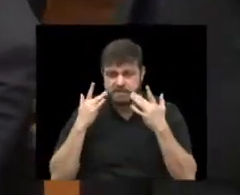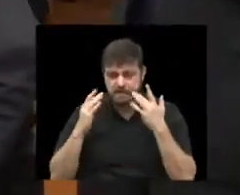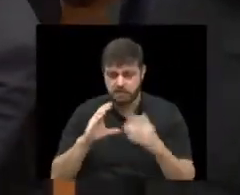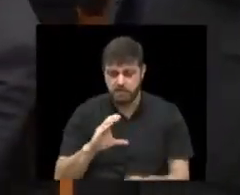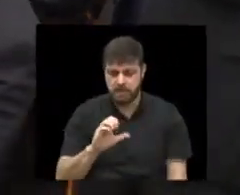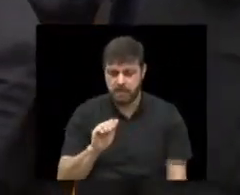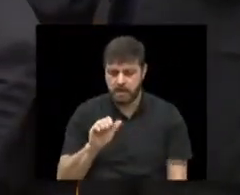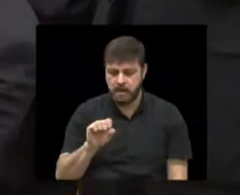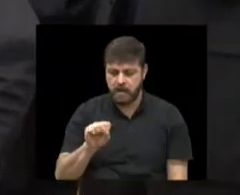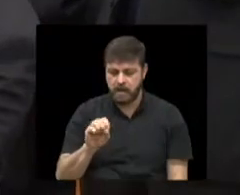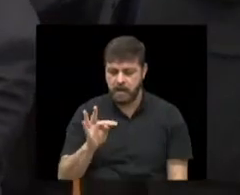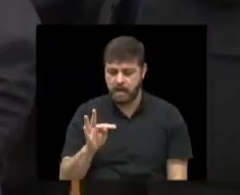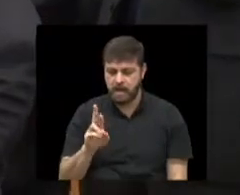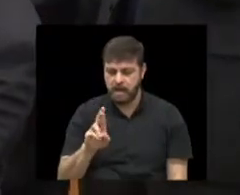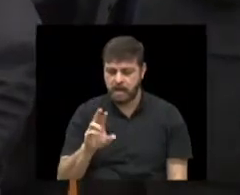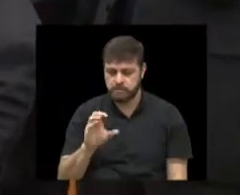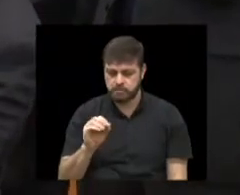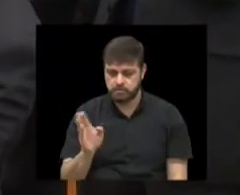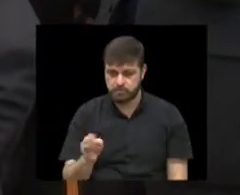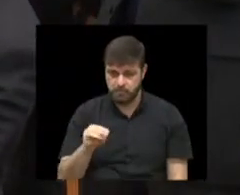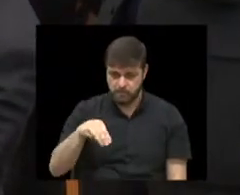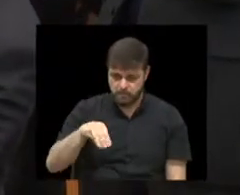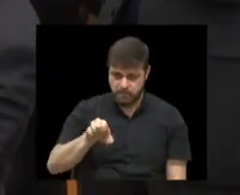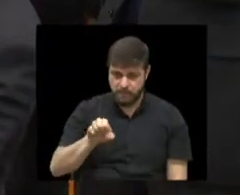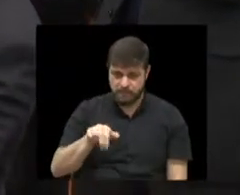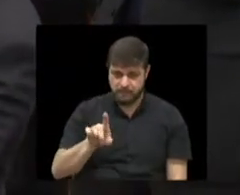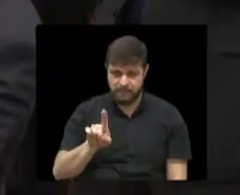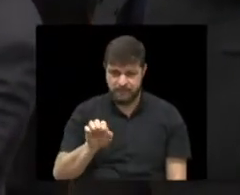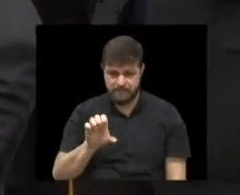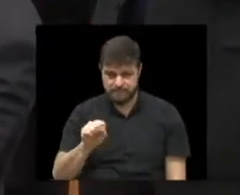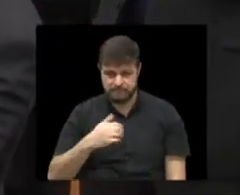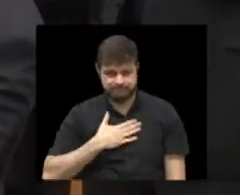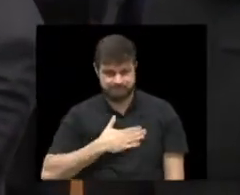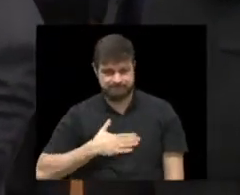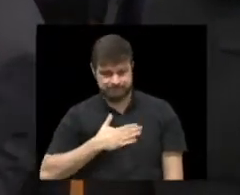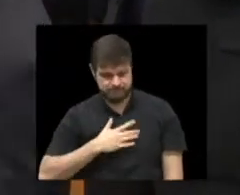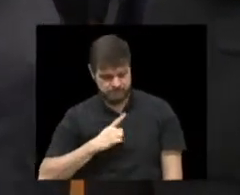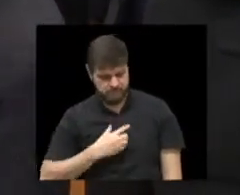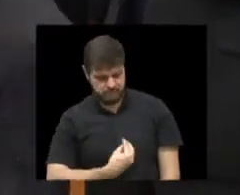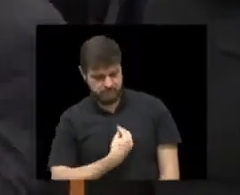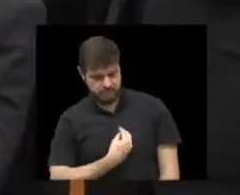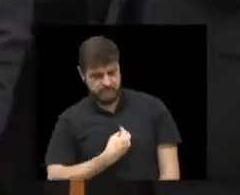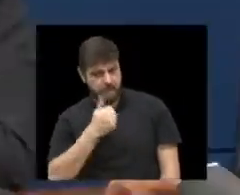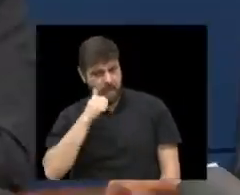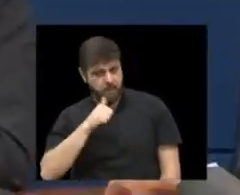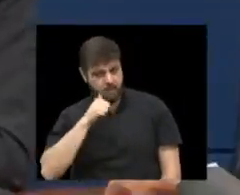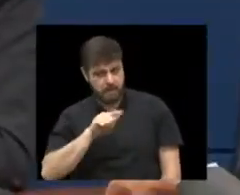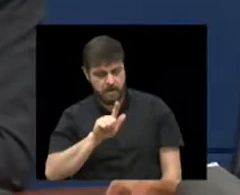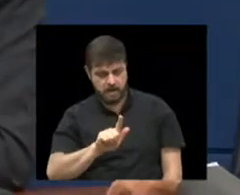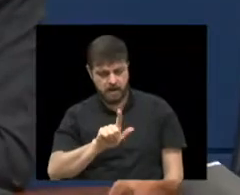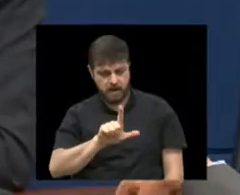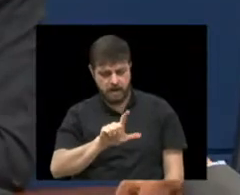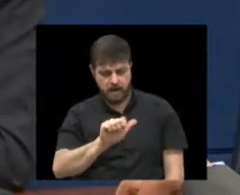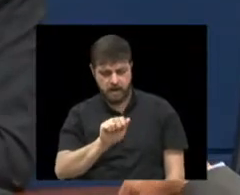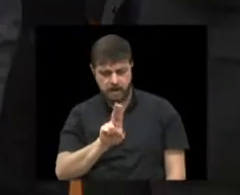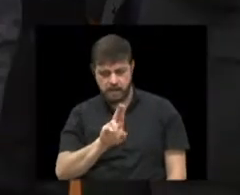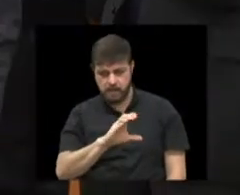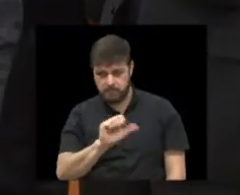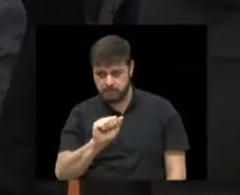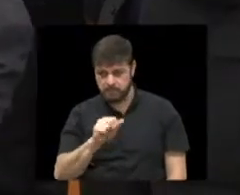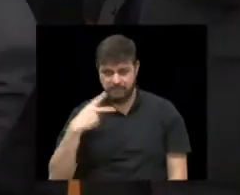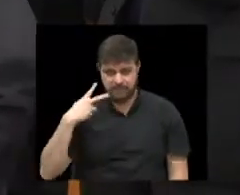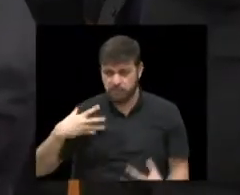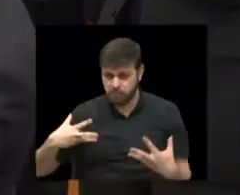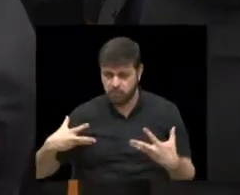Mendes. Gláucia está ali. É um prazer tê-la aqui com a gente, viu? Pois não, receber aqui. E a gente convida já todos os